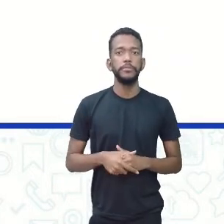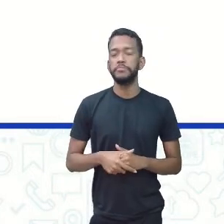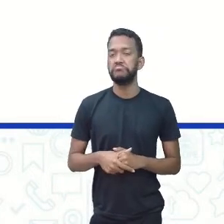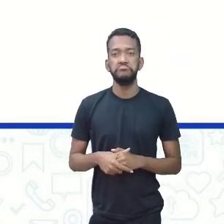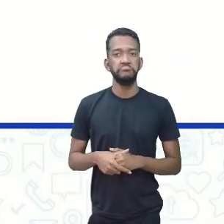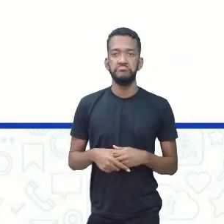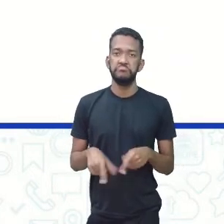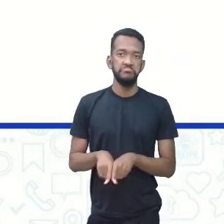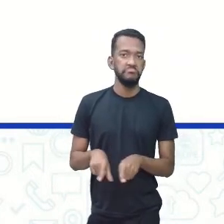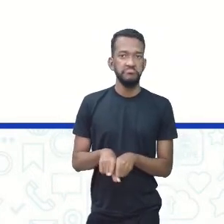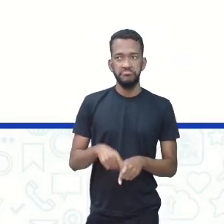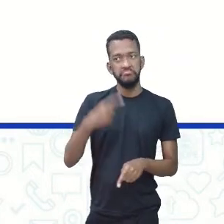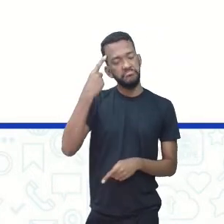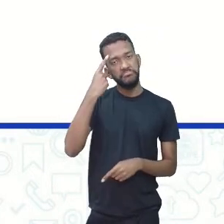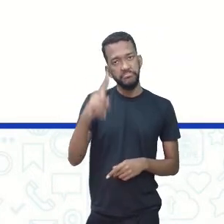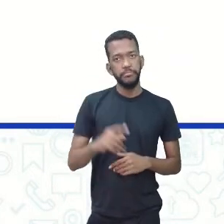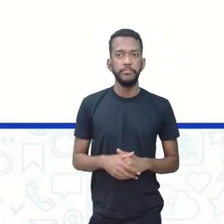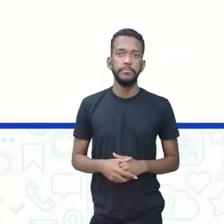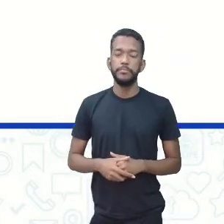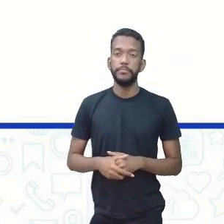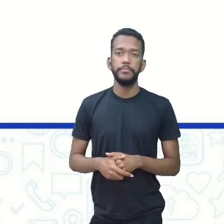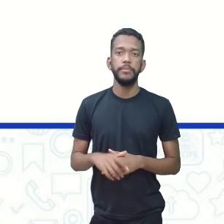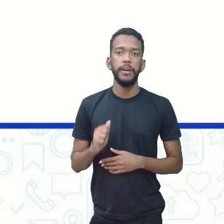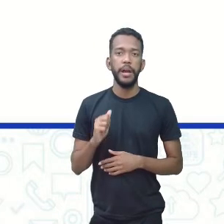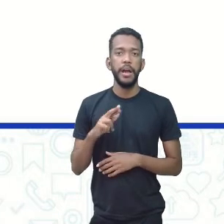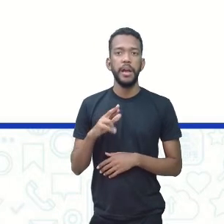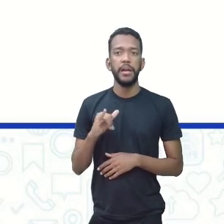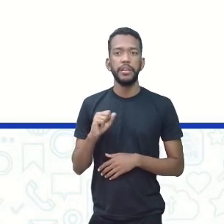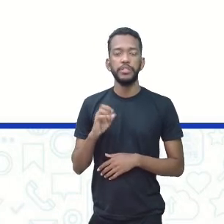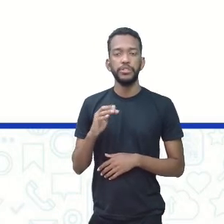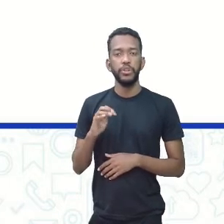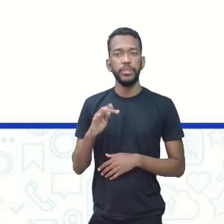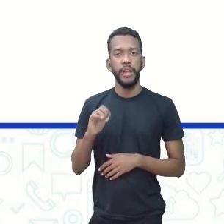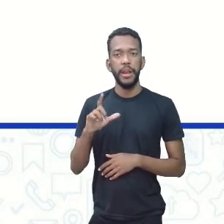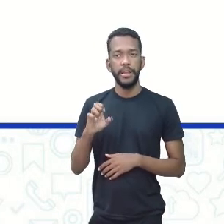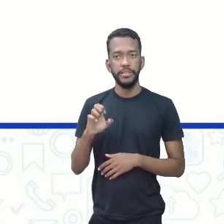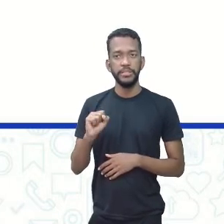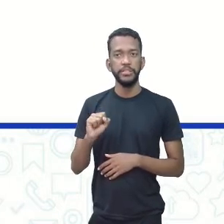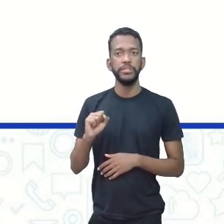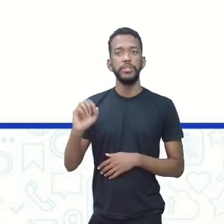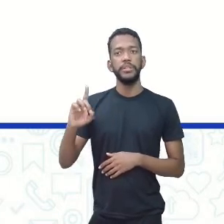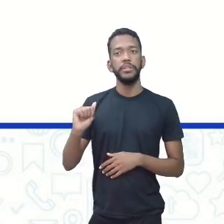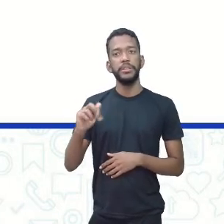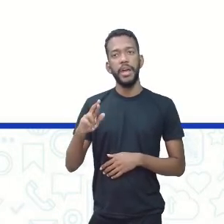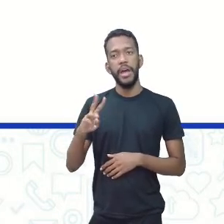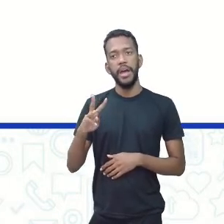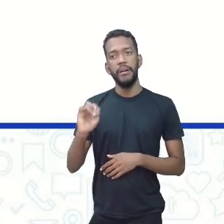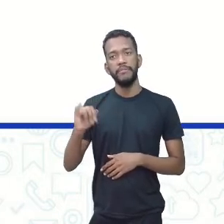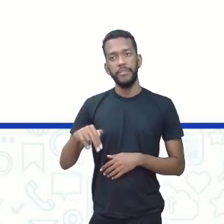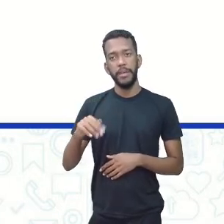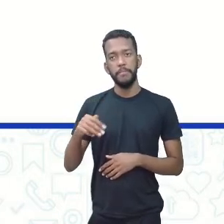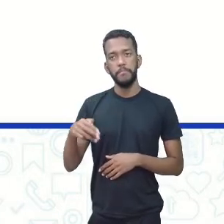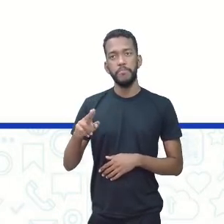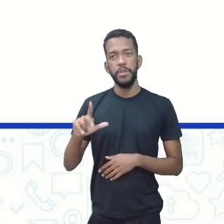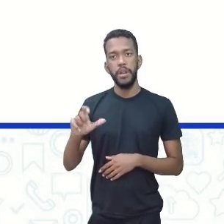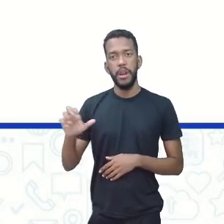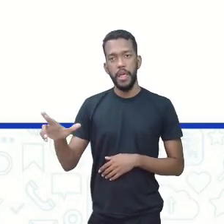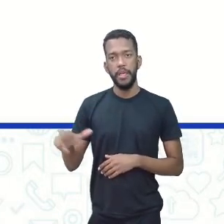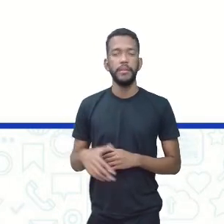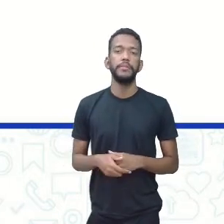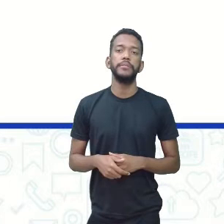Também não ouvi falar nesse, professora. Então, descarta. Aristóteles, Darwin e Miller. E aí a letra